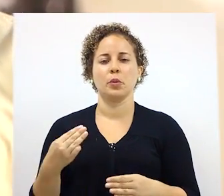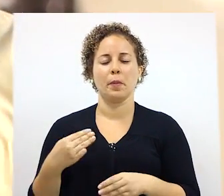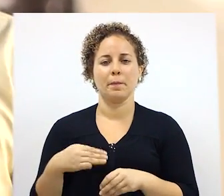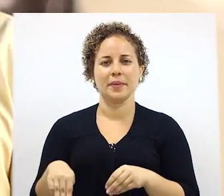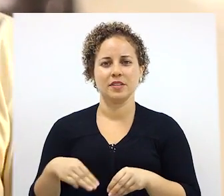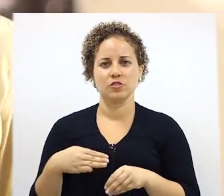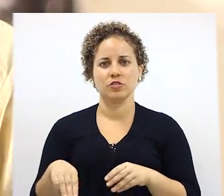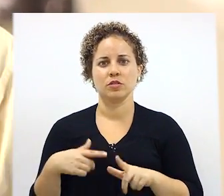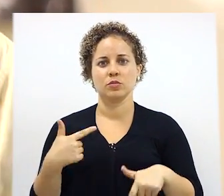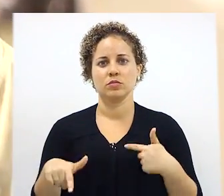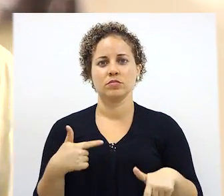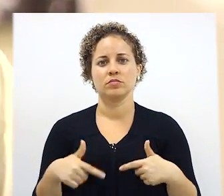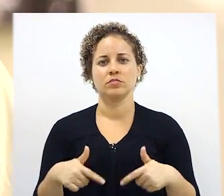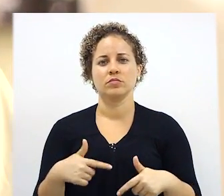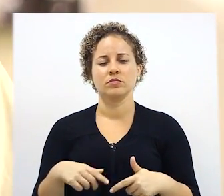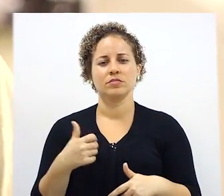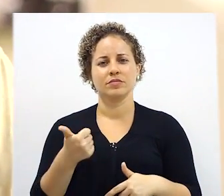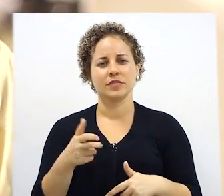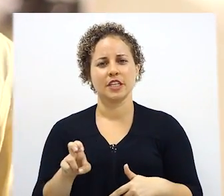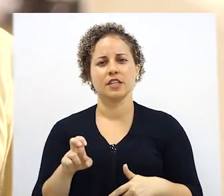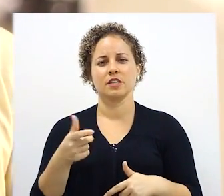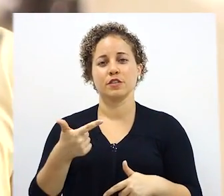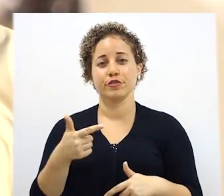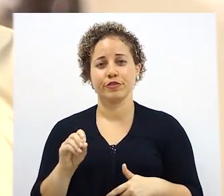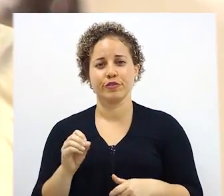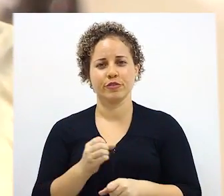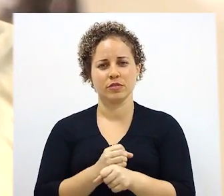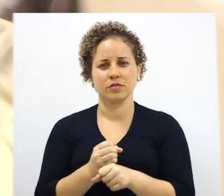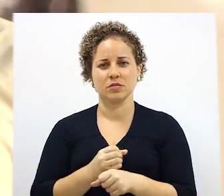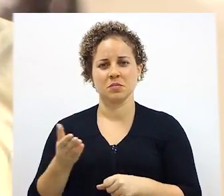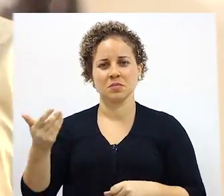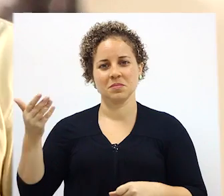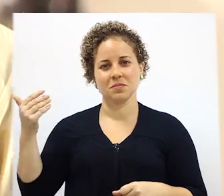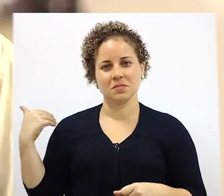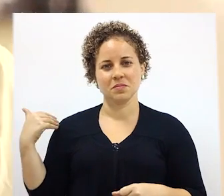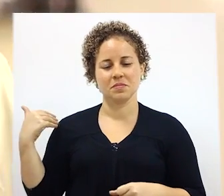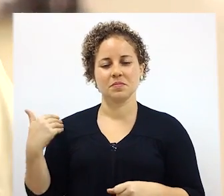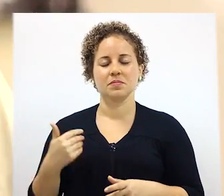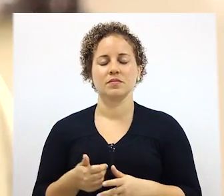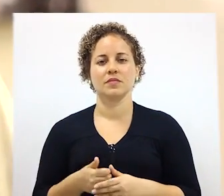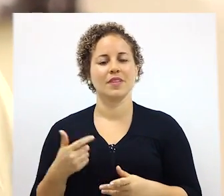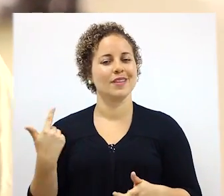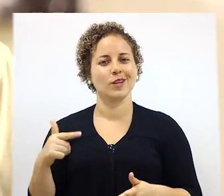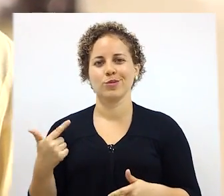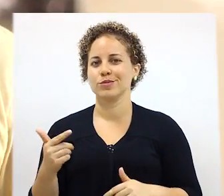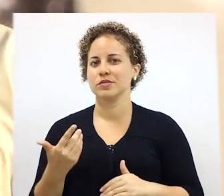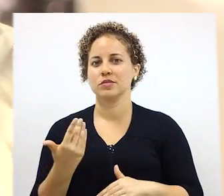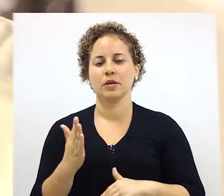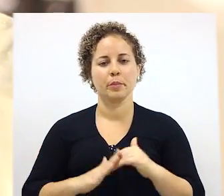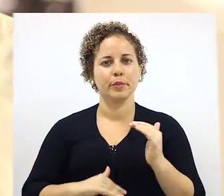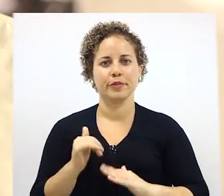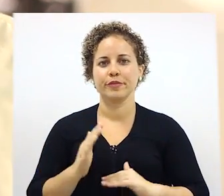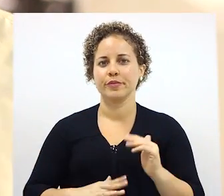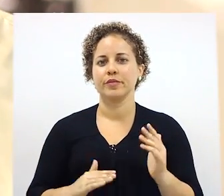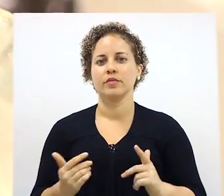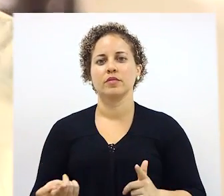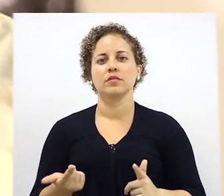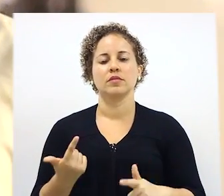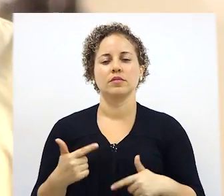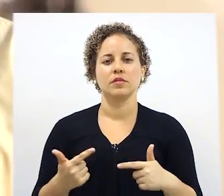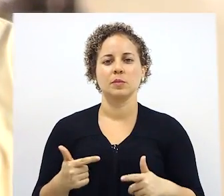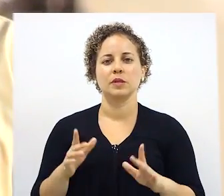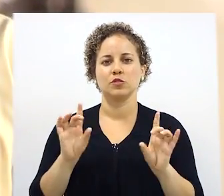Trabalho. E há 10, 15, 20 anos atrás era bem diferente, porque você não tinha essa gama de profissionais que fazem parte do